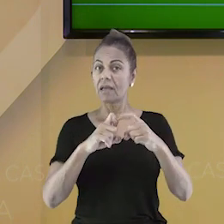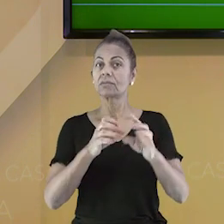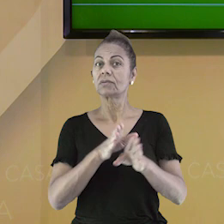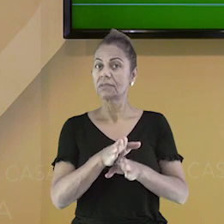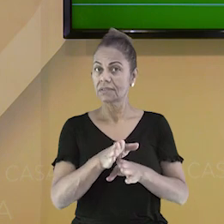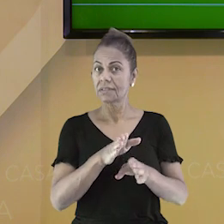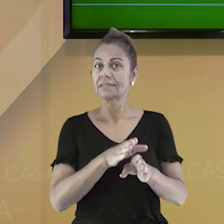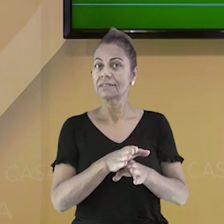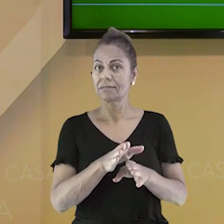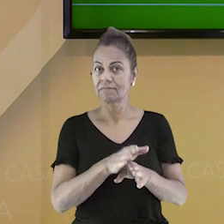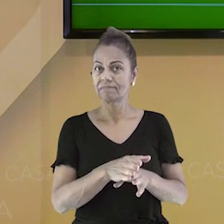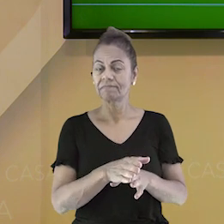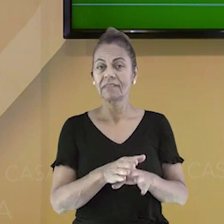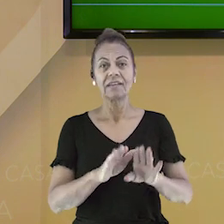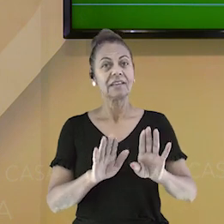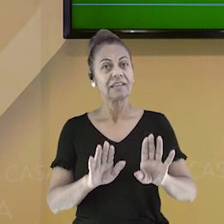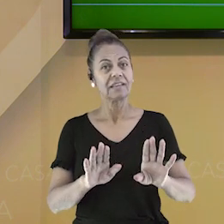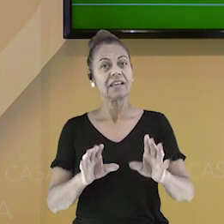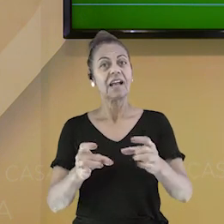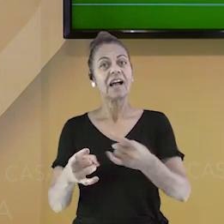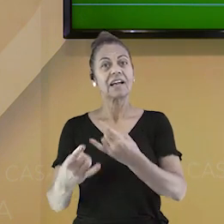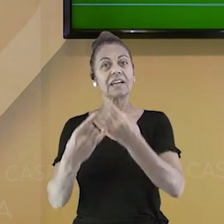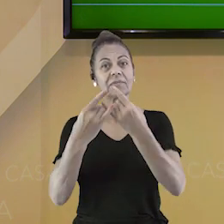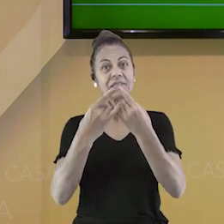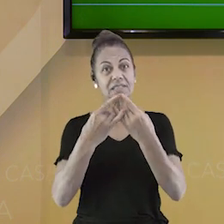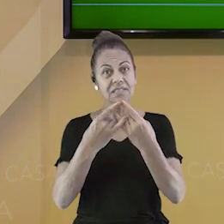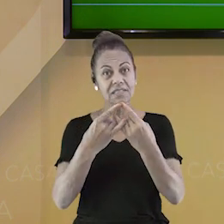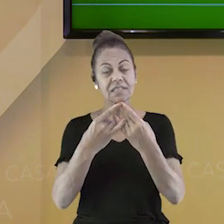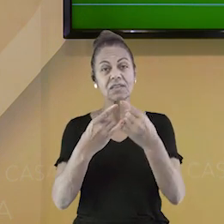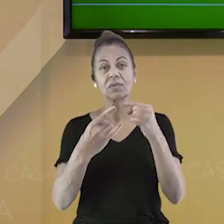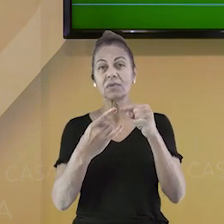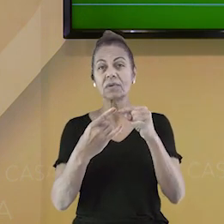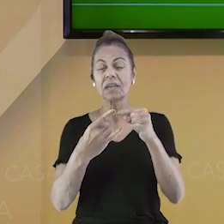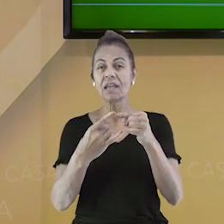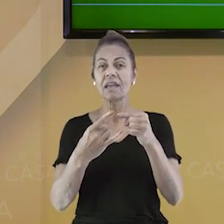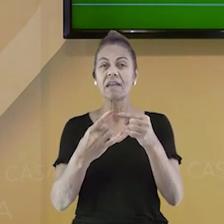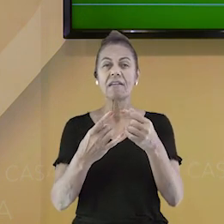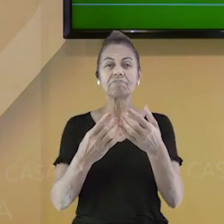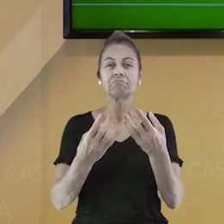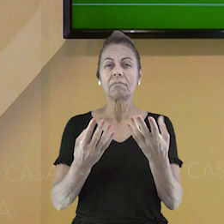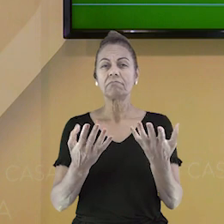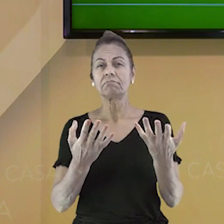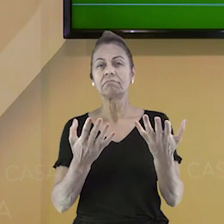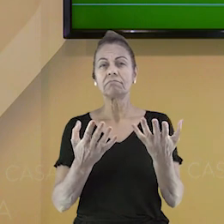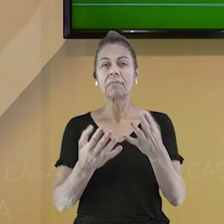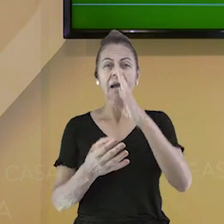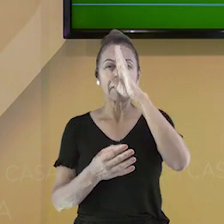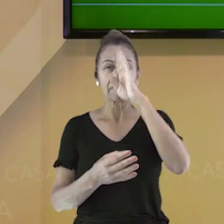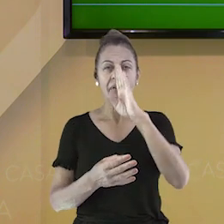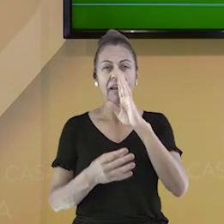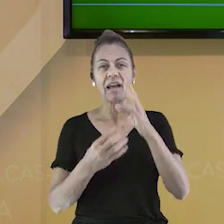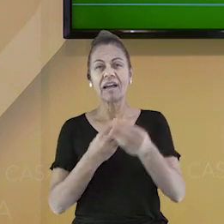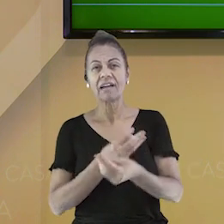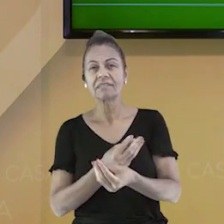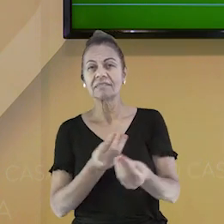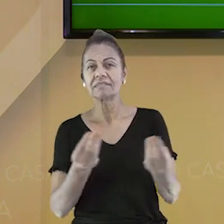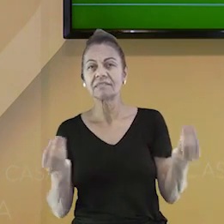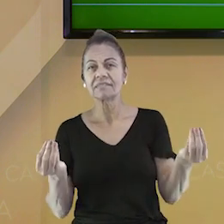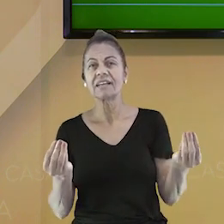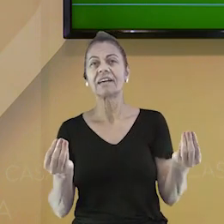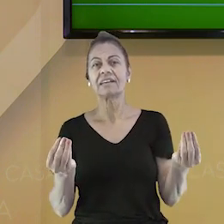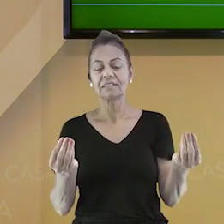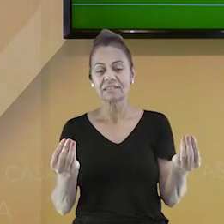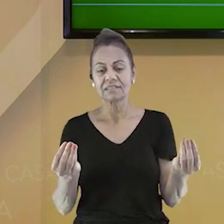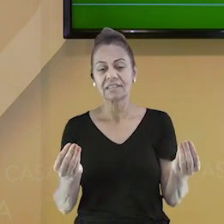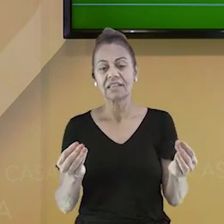ser utilizados sempre sob orientação médica. E a camisinha é um método contraceptivo mais